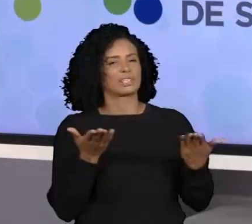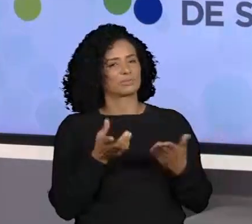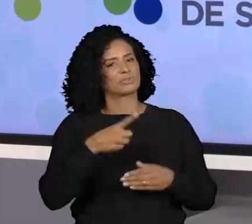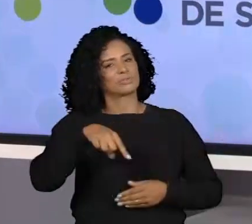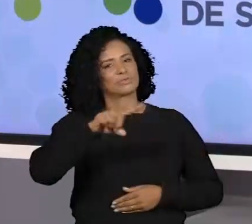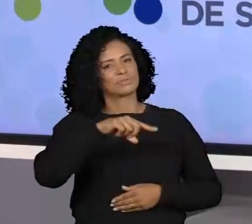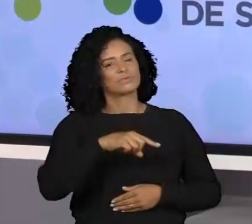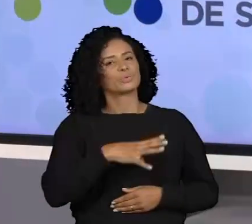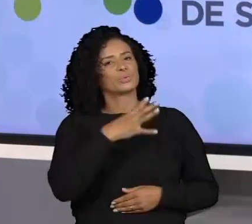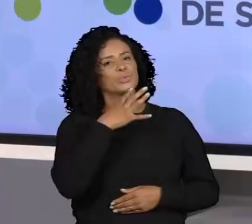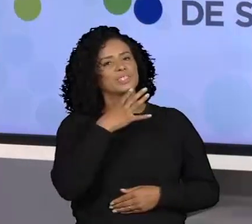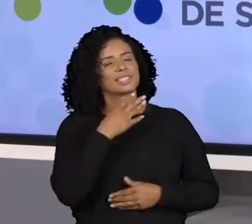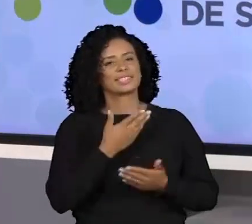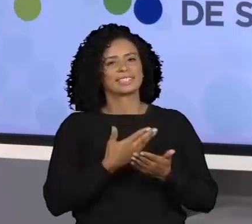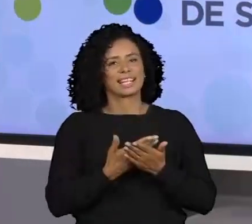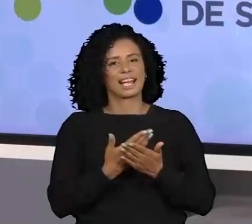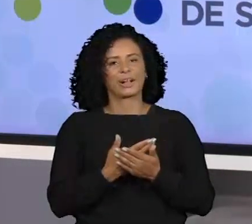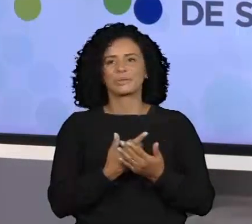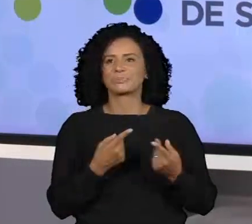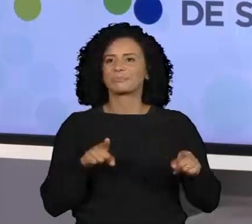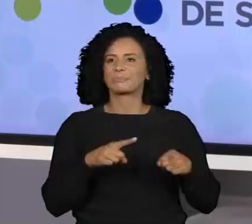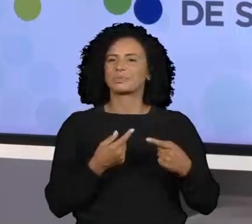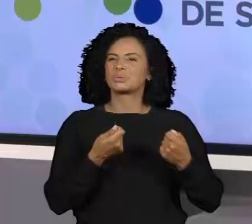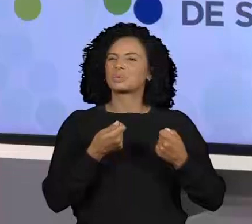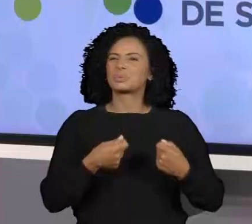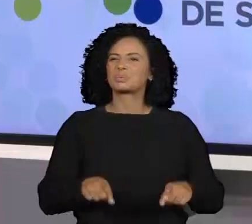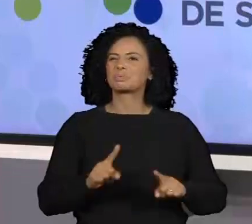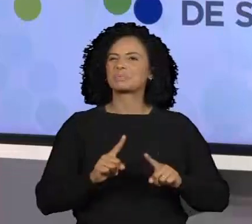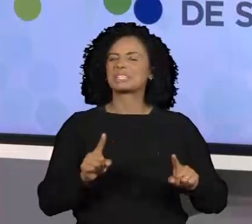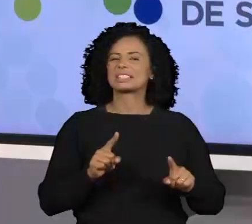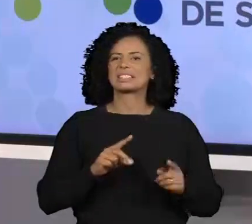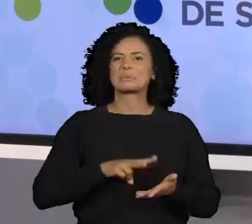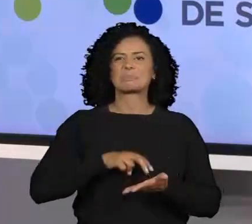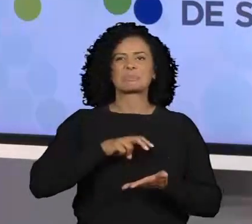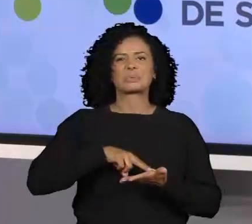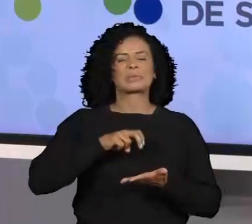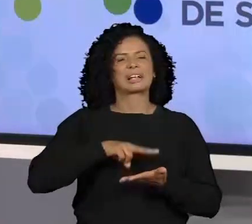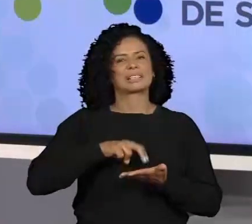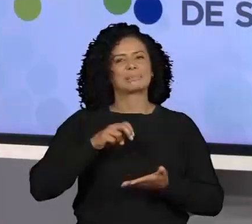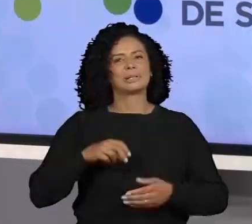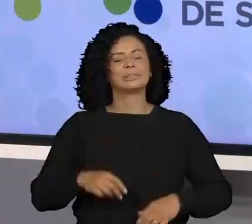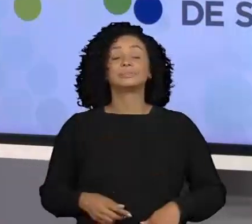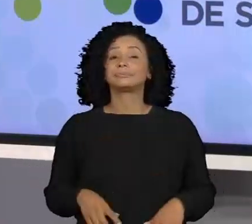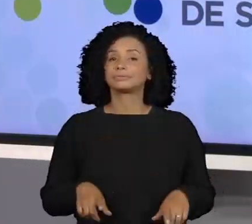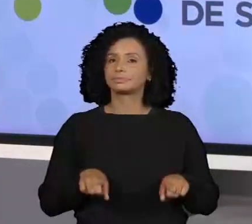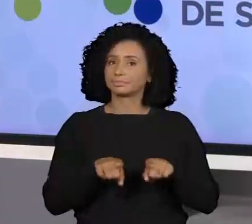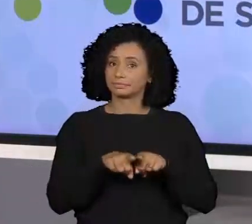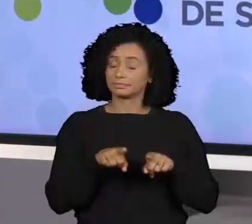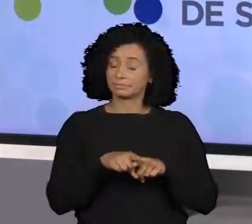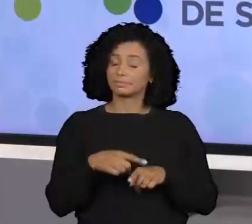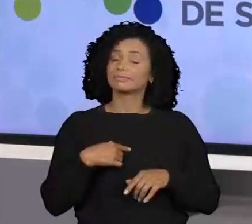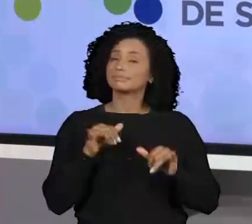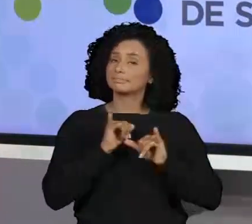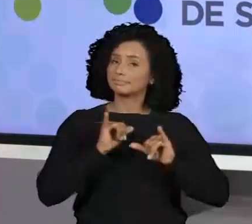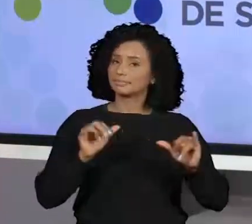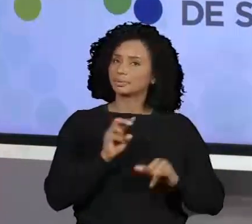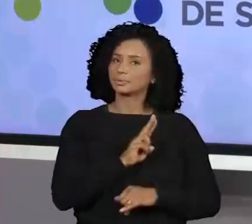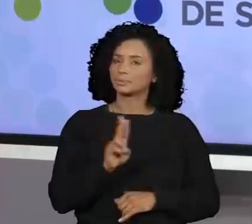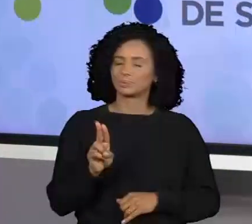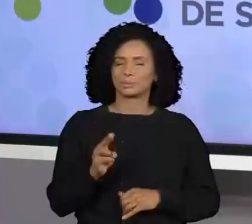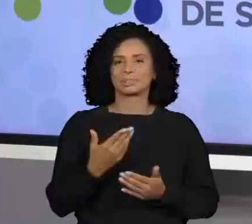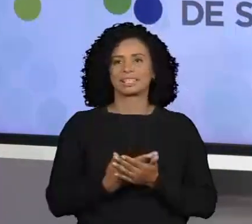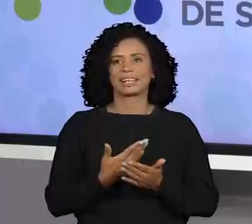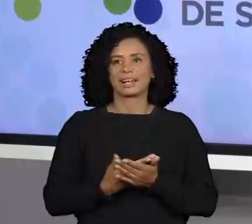aula de música então a gente não vai precisar ficar pulando dando cambalhota por enquanto ou não então vamos lá para o nosso nome da aula de